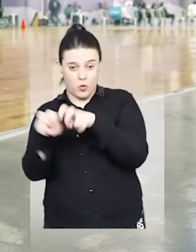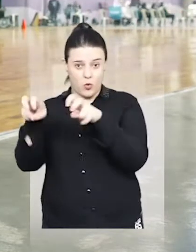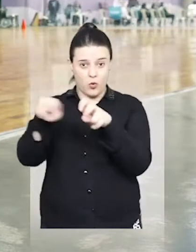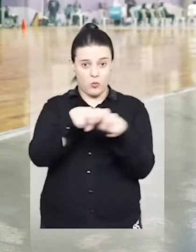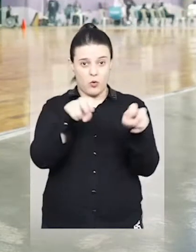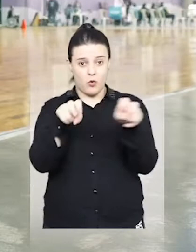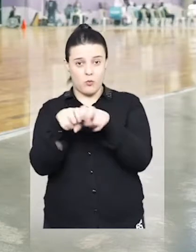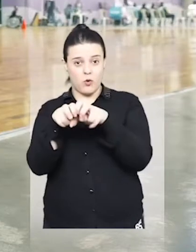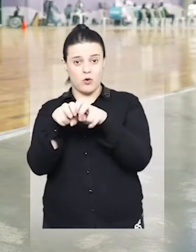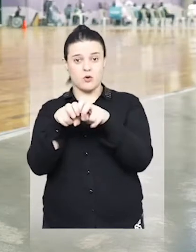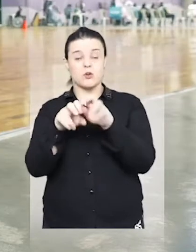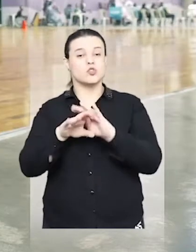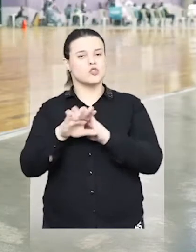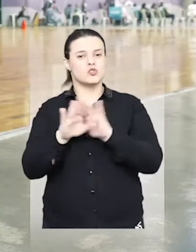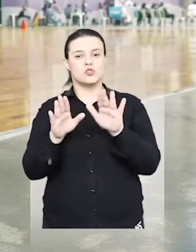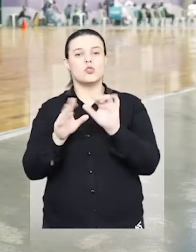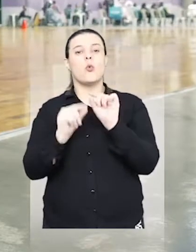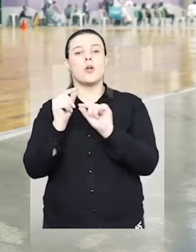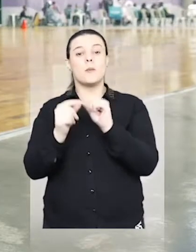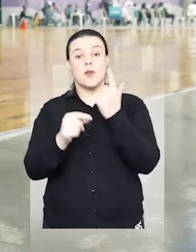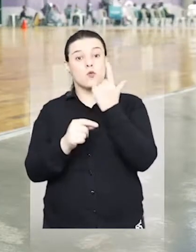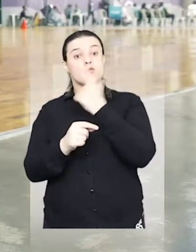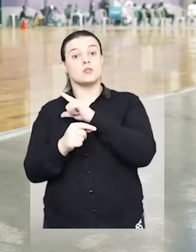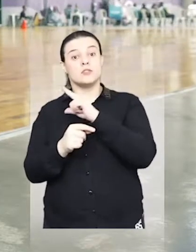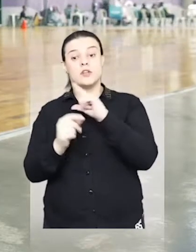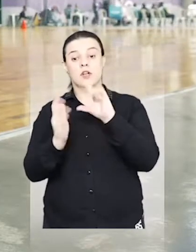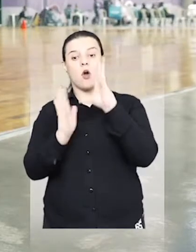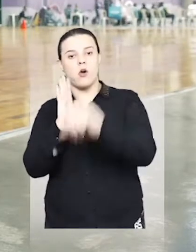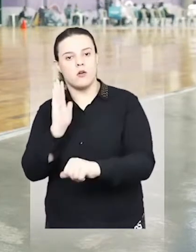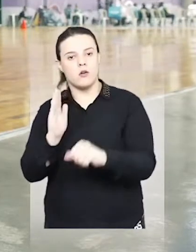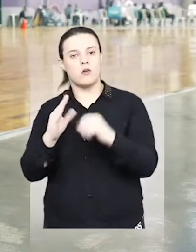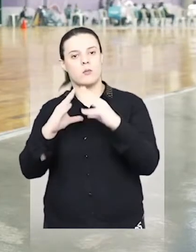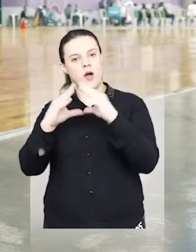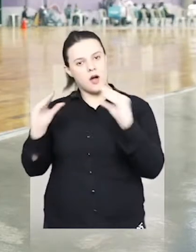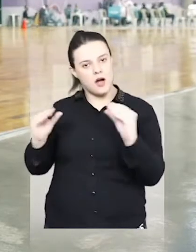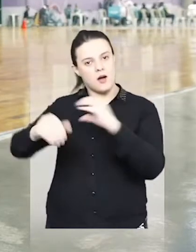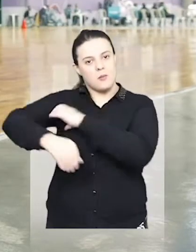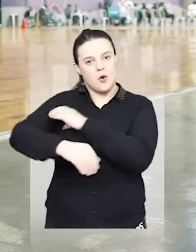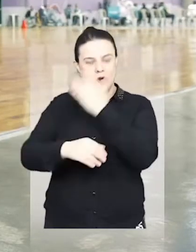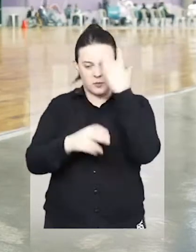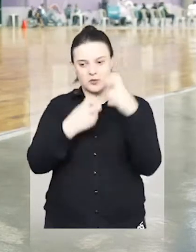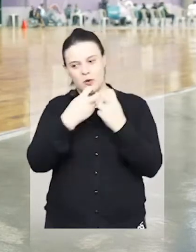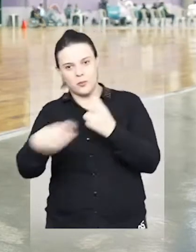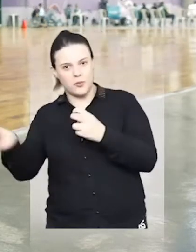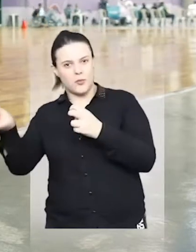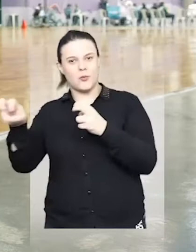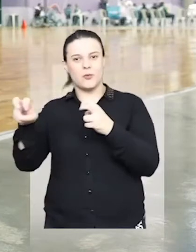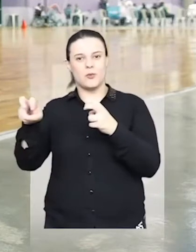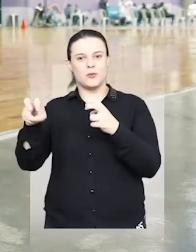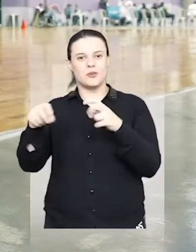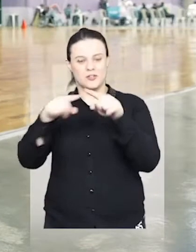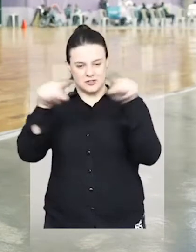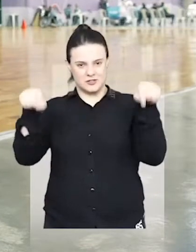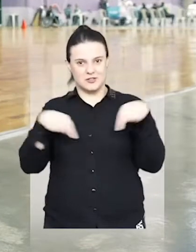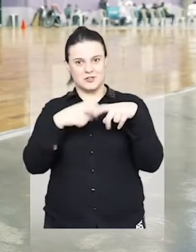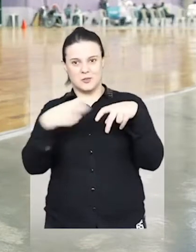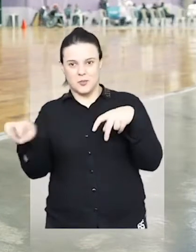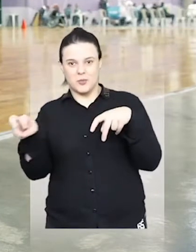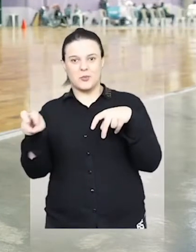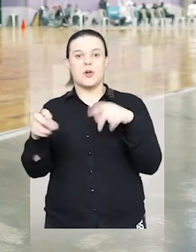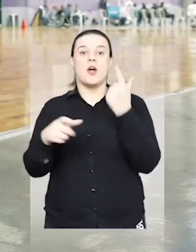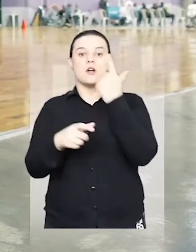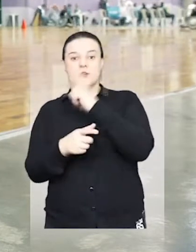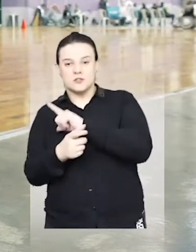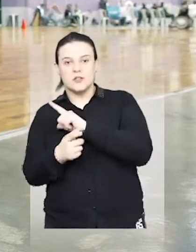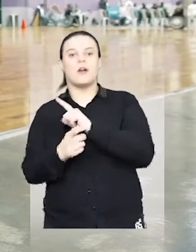entre as cadeiras é mais um recurso, né? Um recurso para você conseguir roubar uma bola, jogar o cara para fora da quadra. E nisso a gente